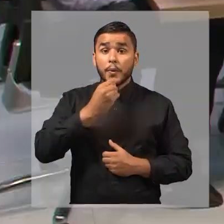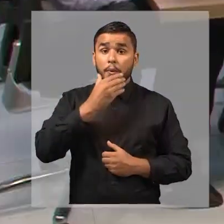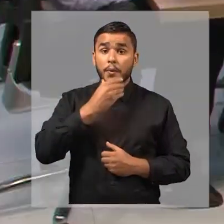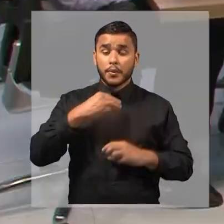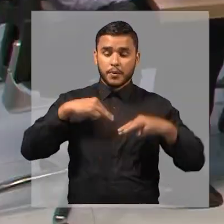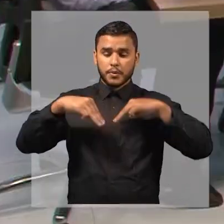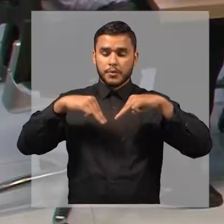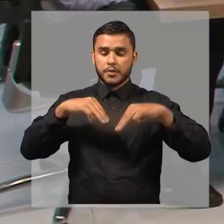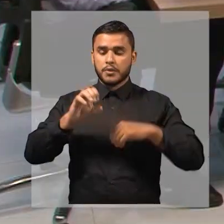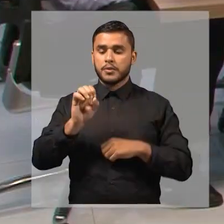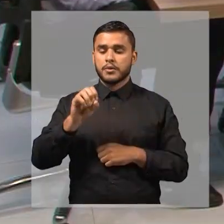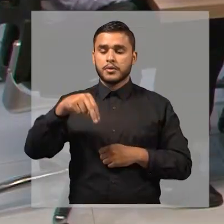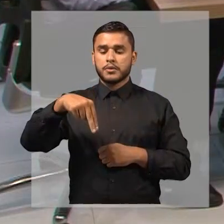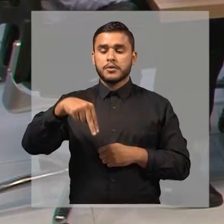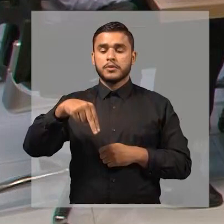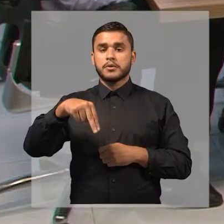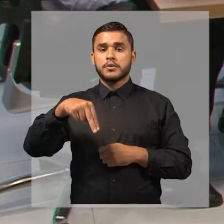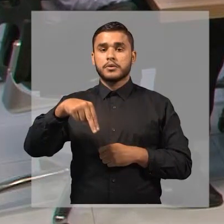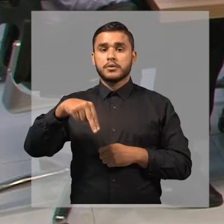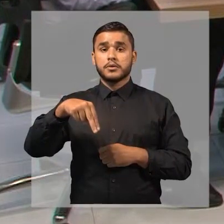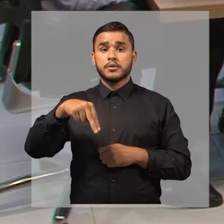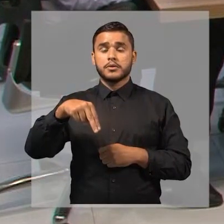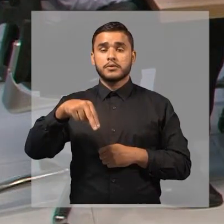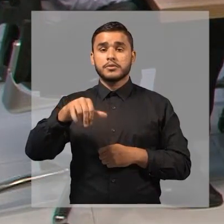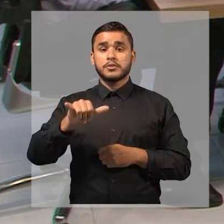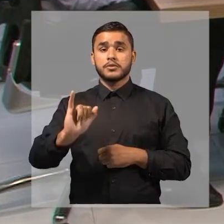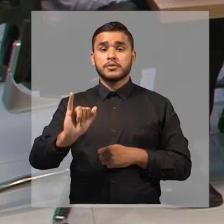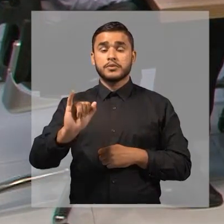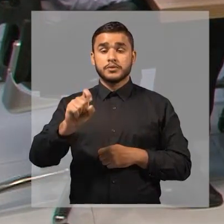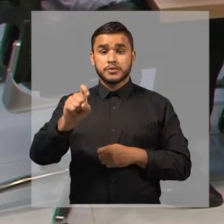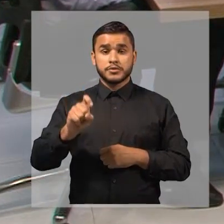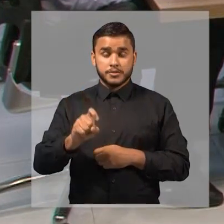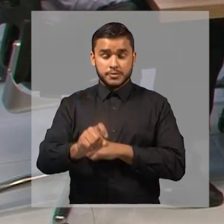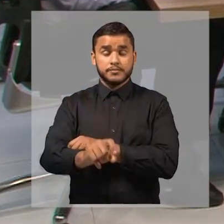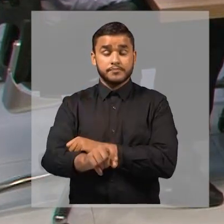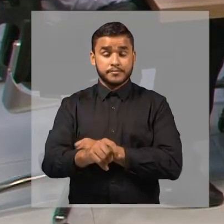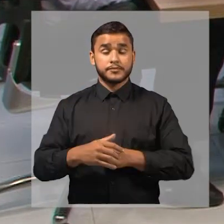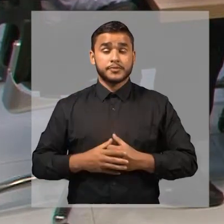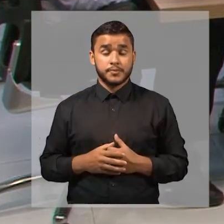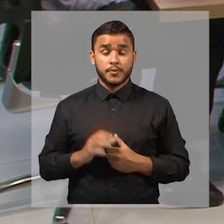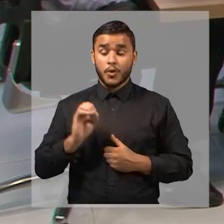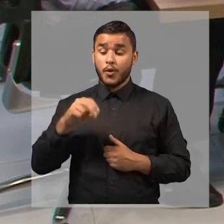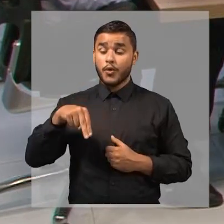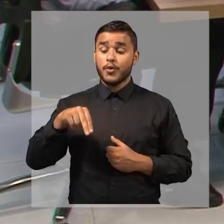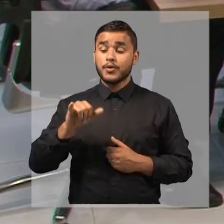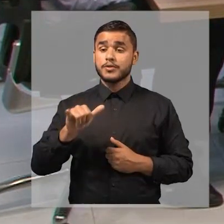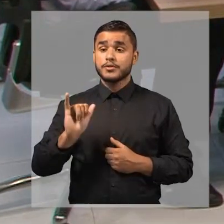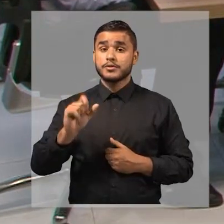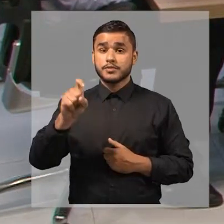né? O marca de chuveiro, o Onyx Lorenzetti, ou melhor, Lorenzoni.